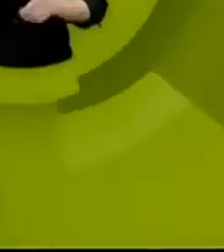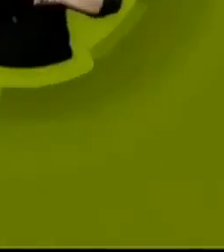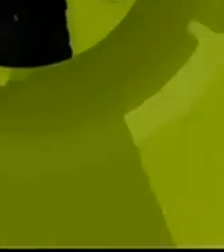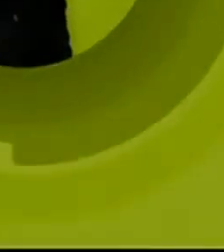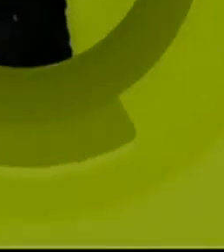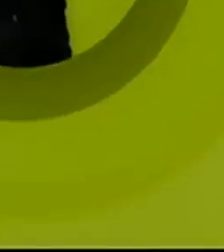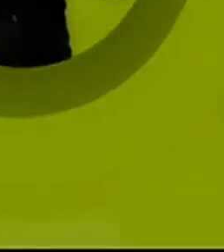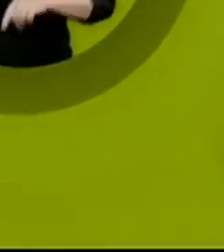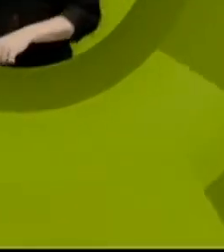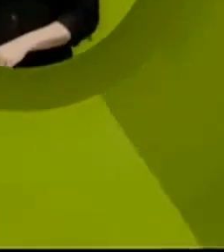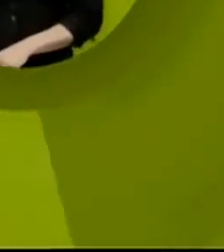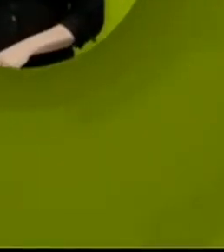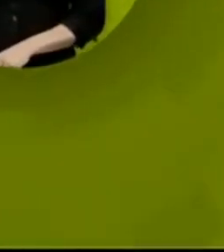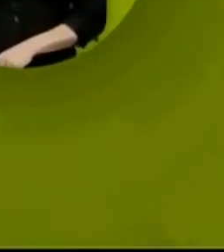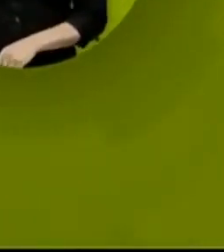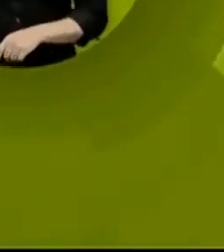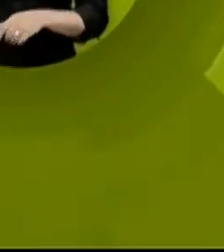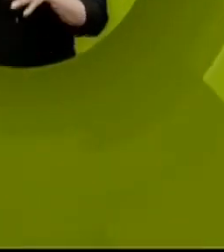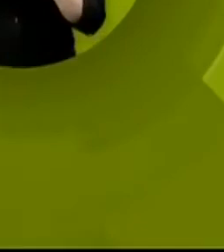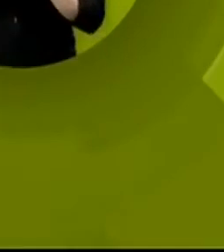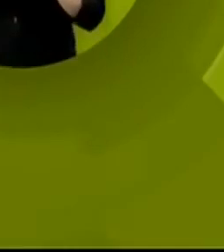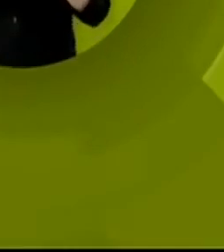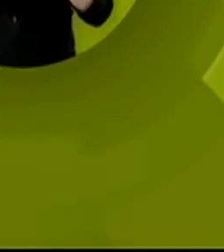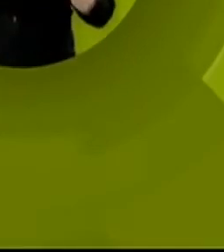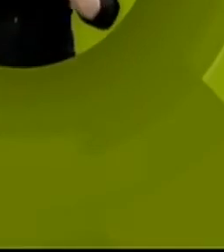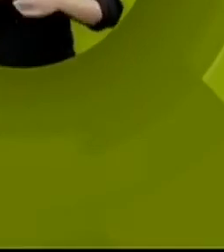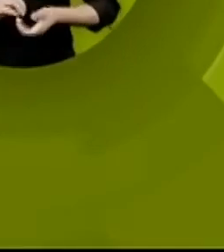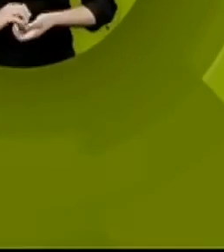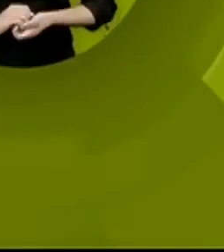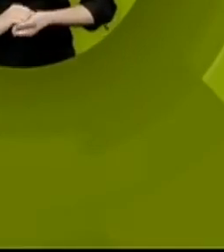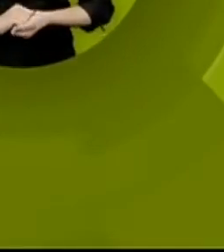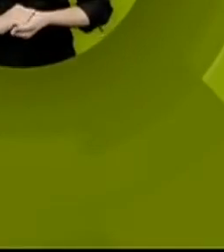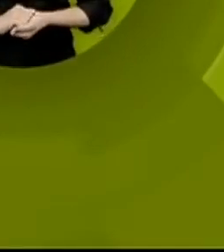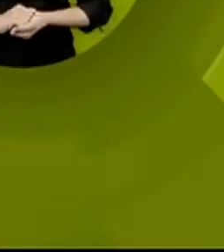O programa a seguir é livre para todos os públicos.